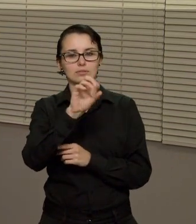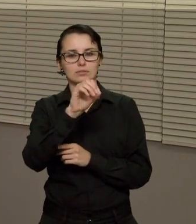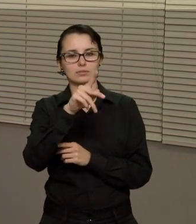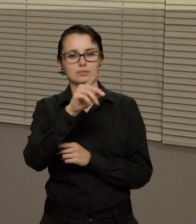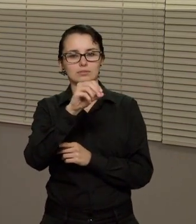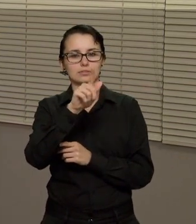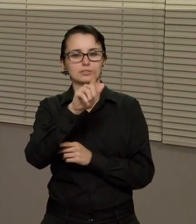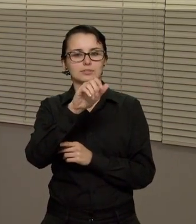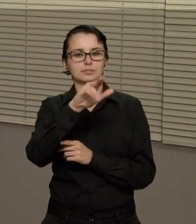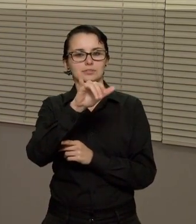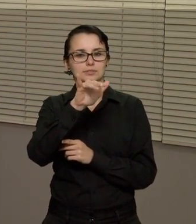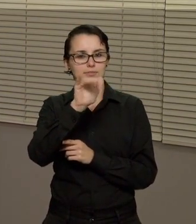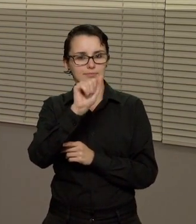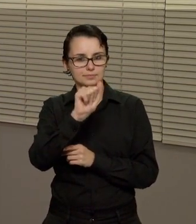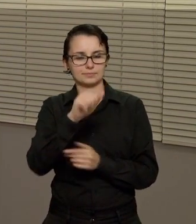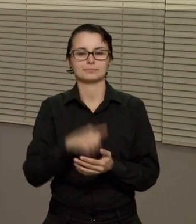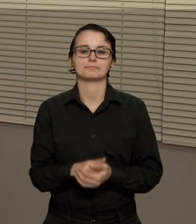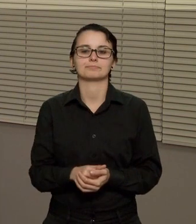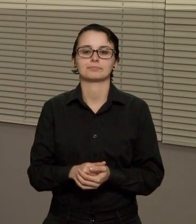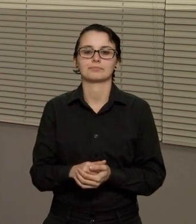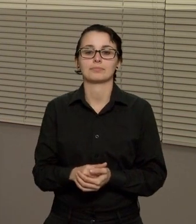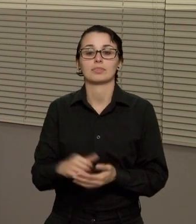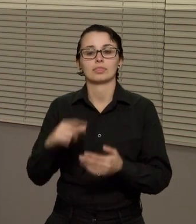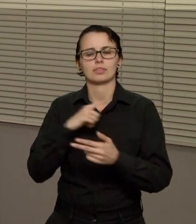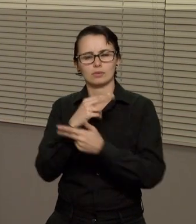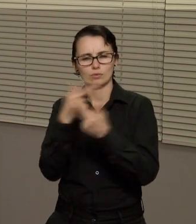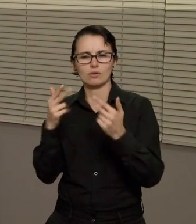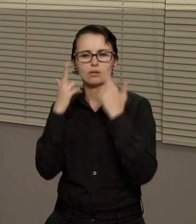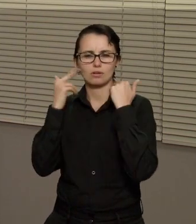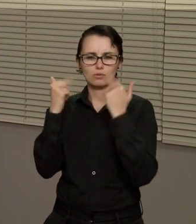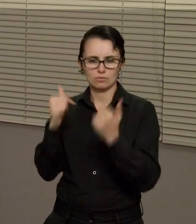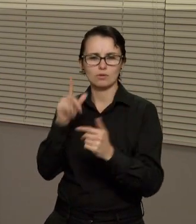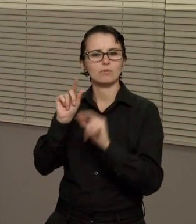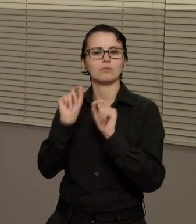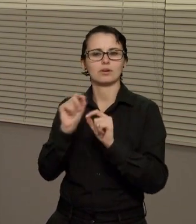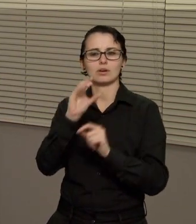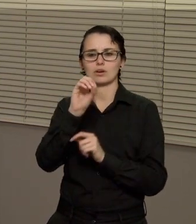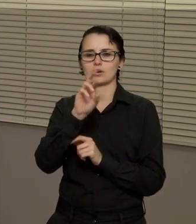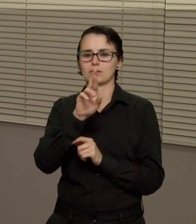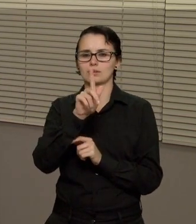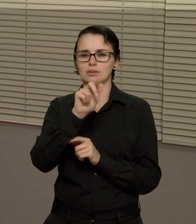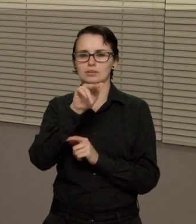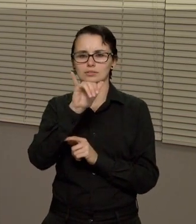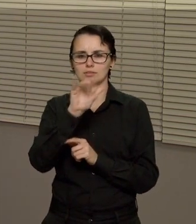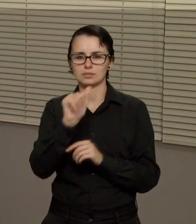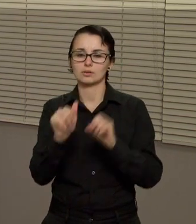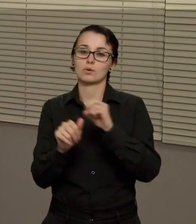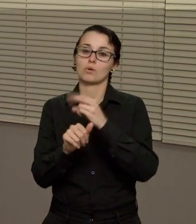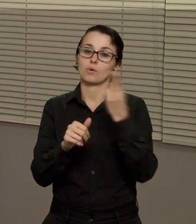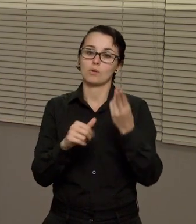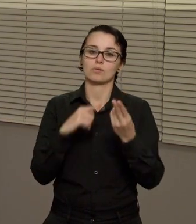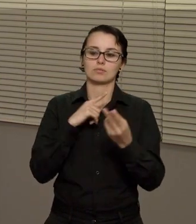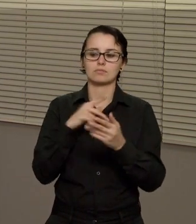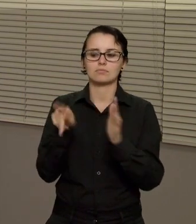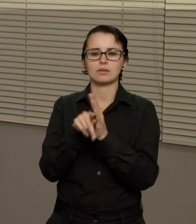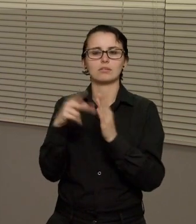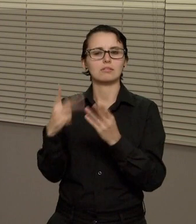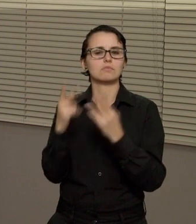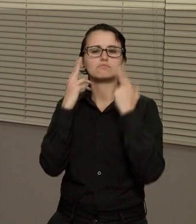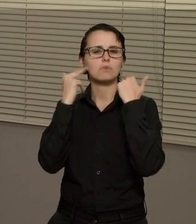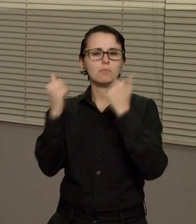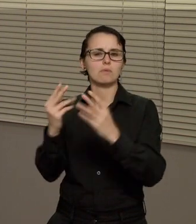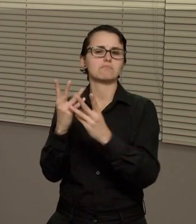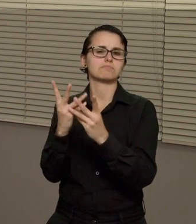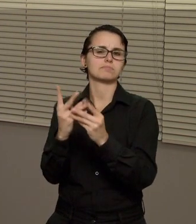Os constituintes naturais que dão coloração à água são a matéria orgânica e os produtos da sua